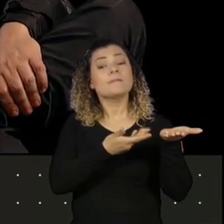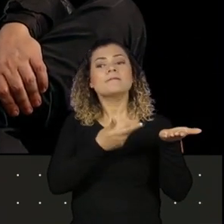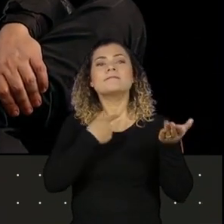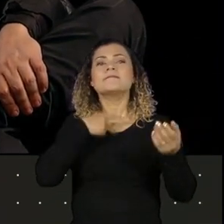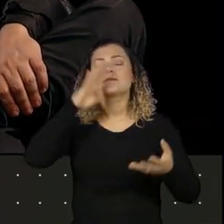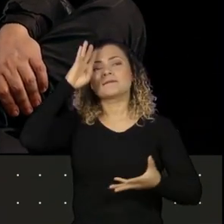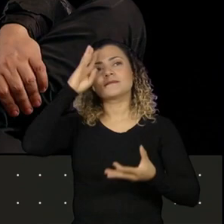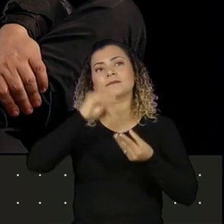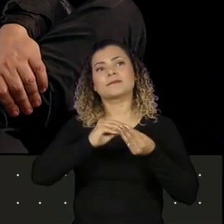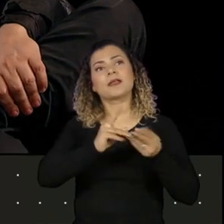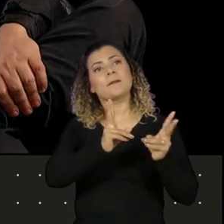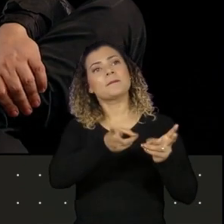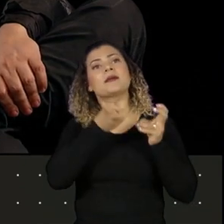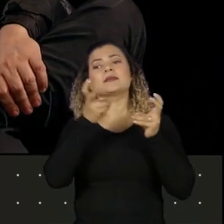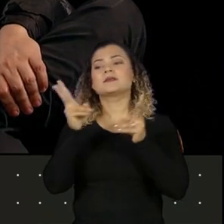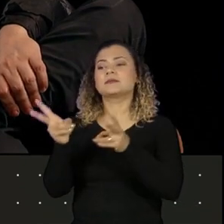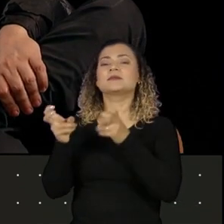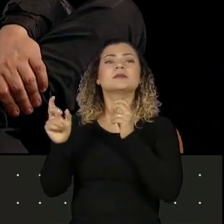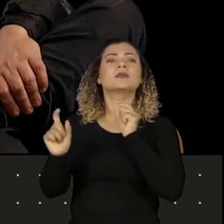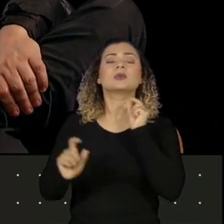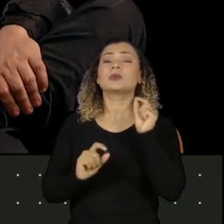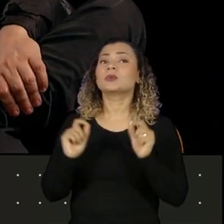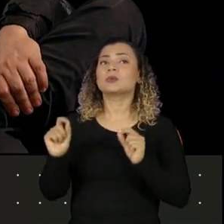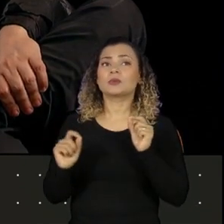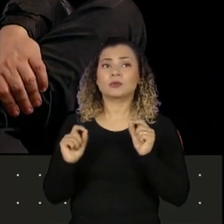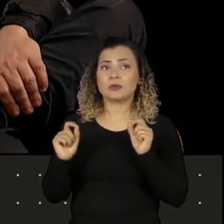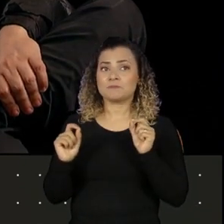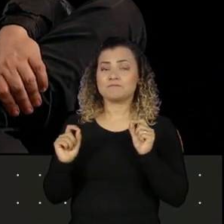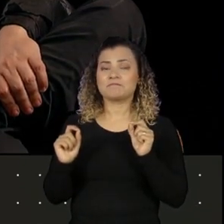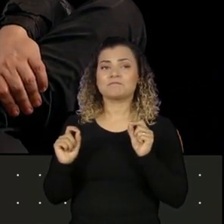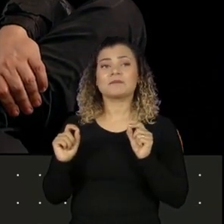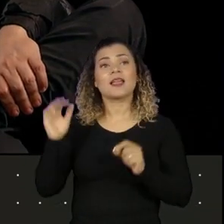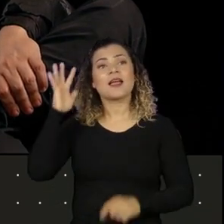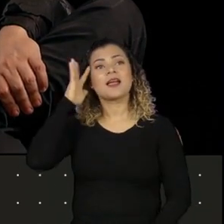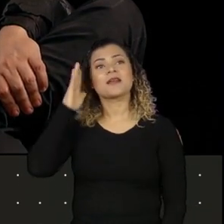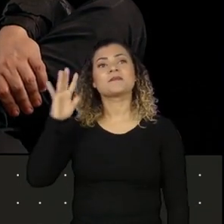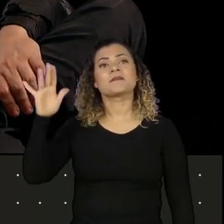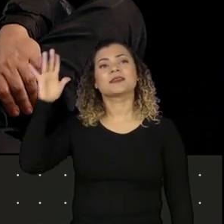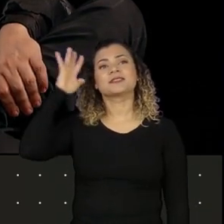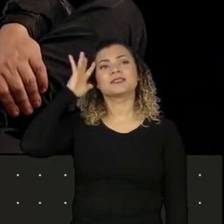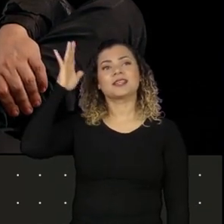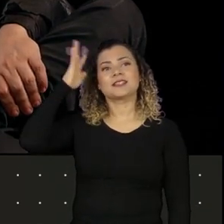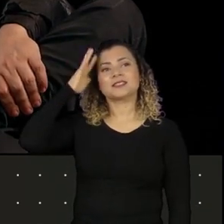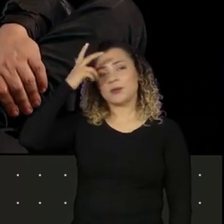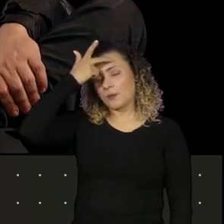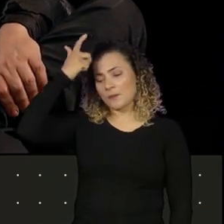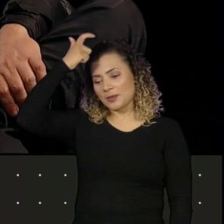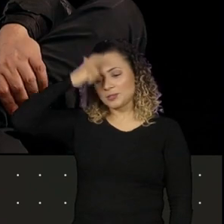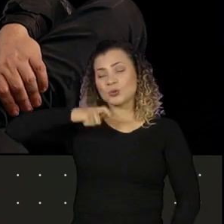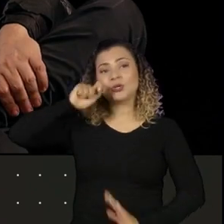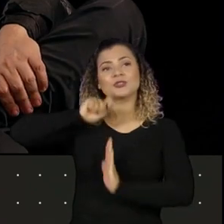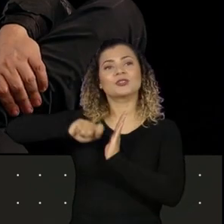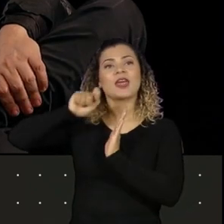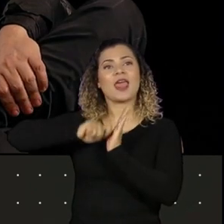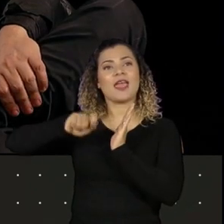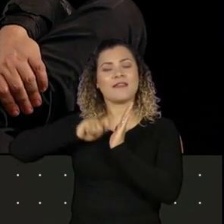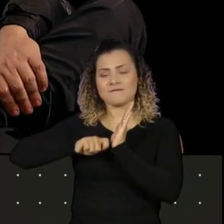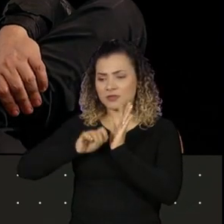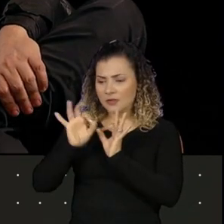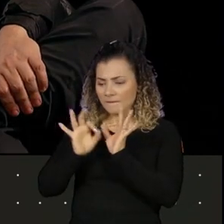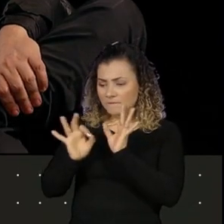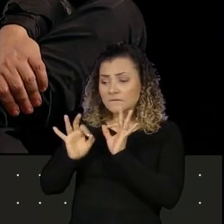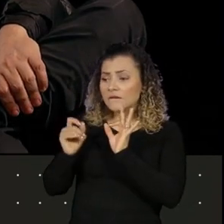percebi o que é a imaginação do dramaturgo, que é pegar